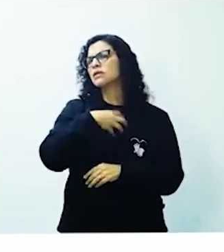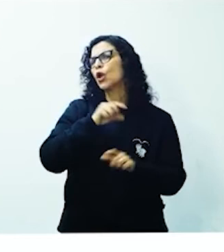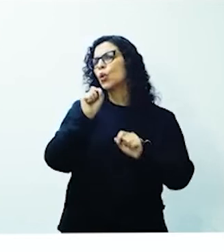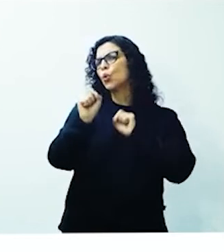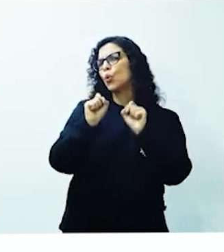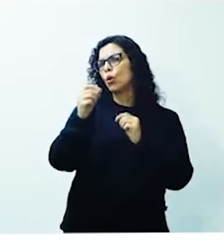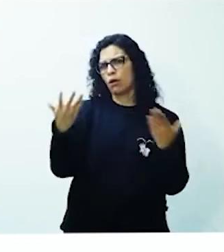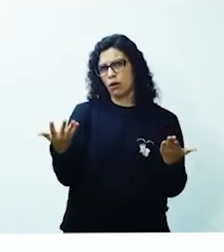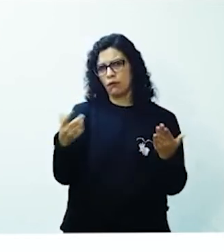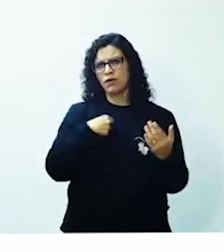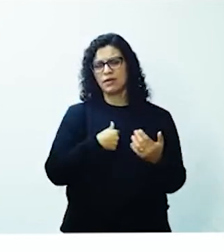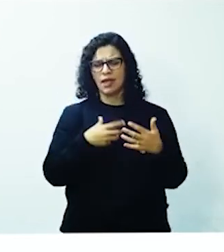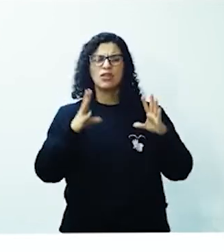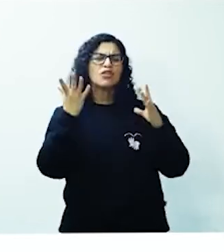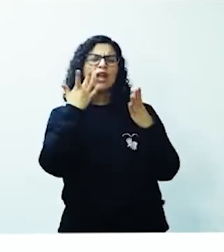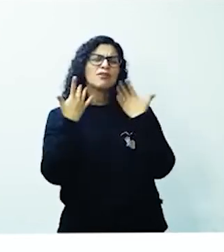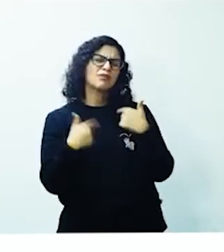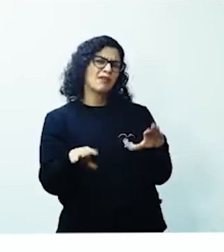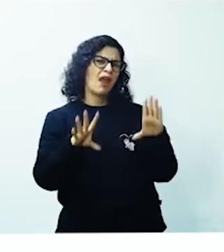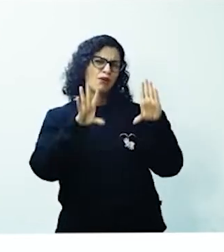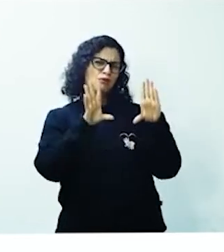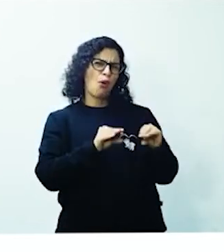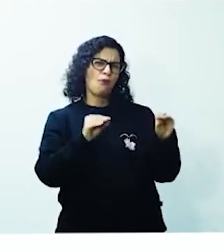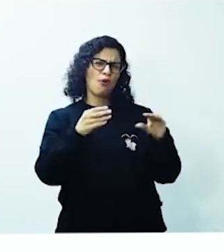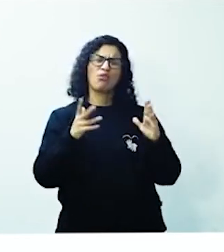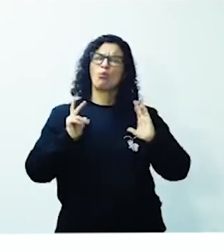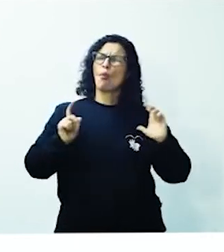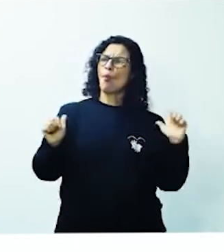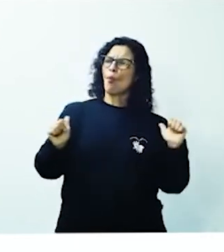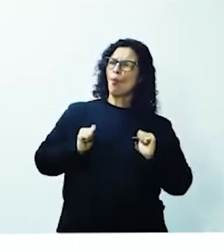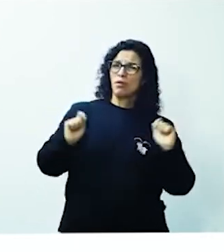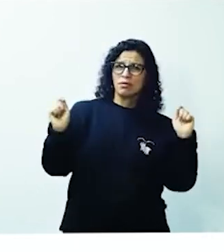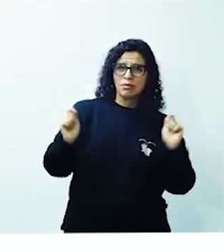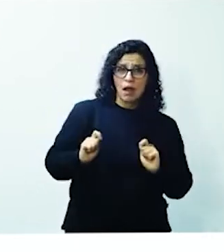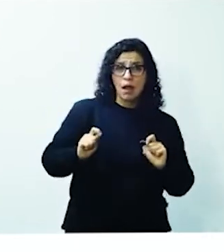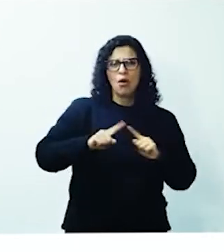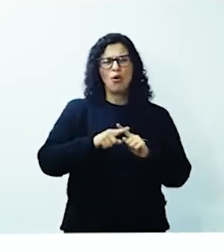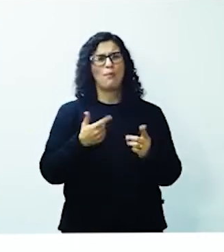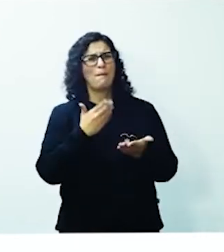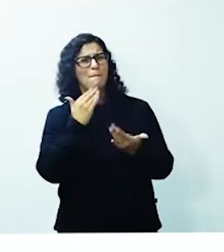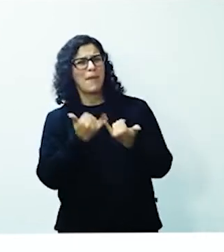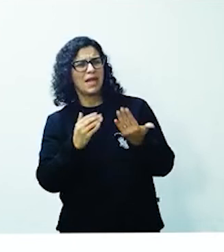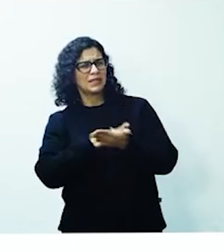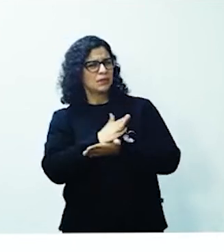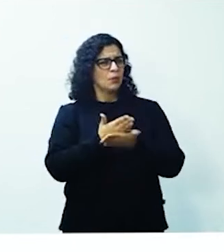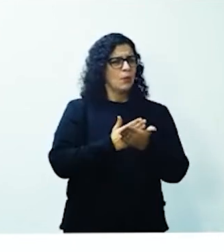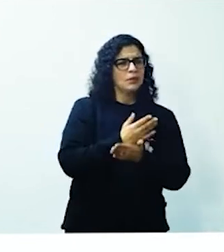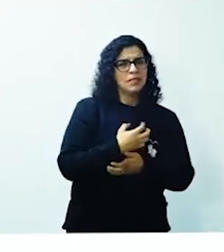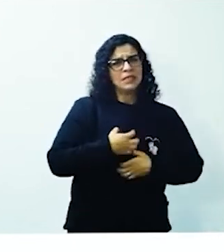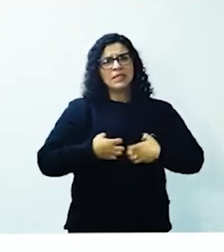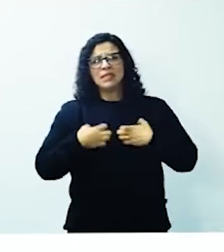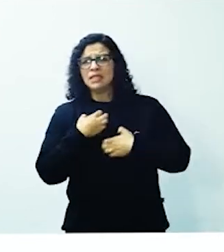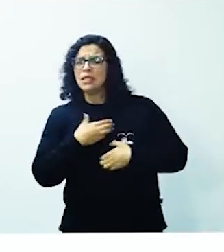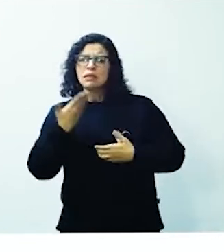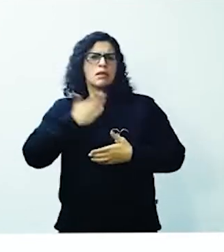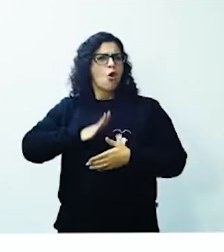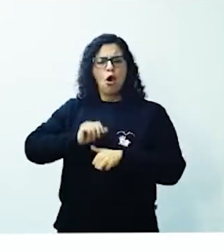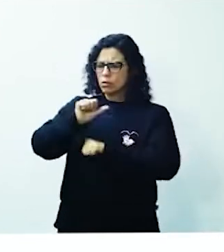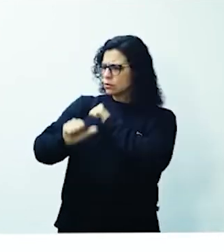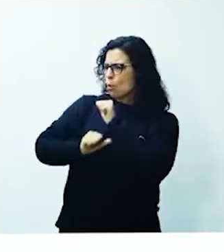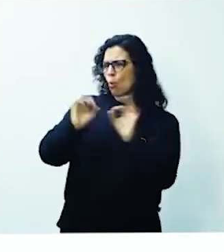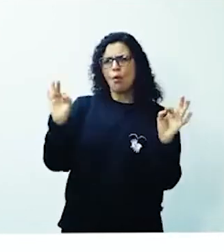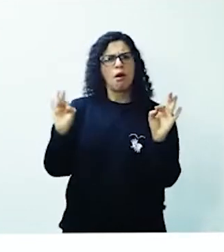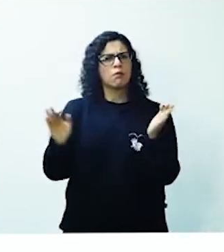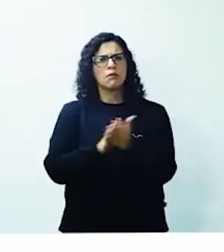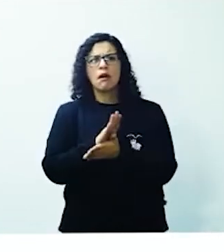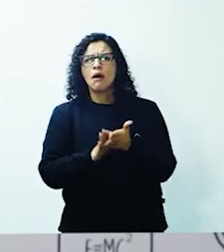isso? Você fica confortável com relação a isso? Não confortável? Você gosta de mudanças? Você não gosta